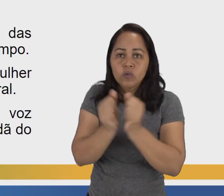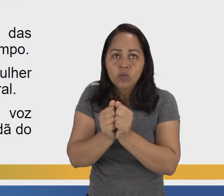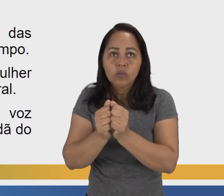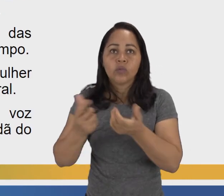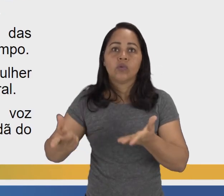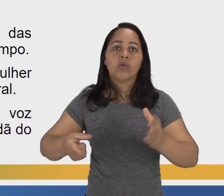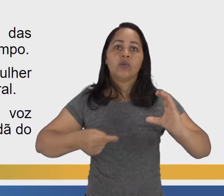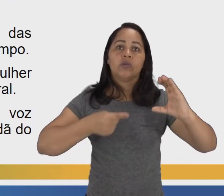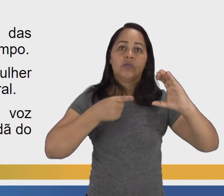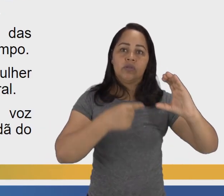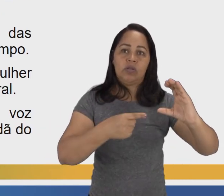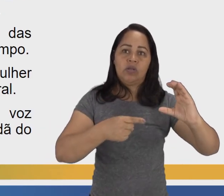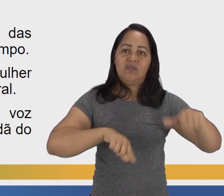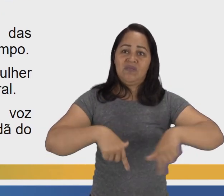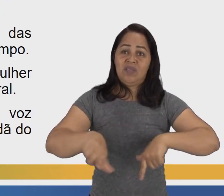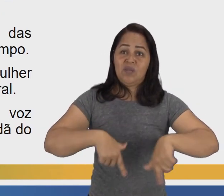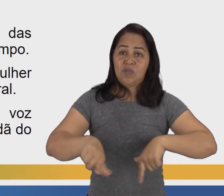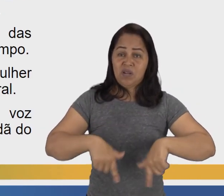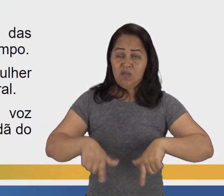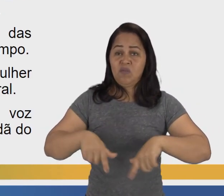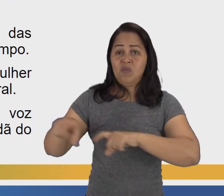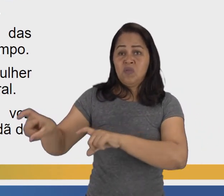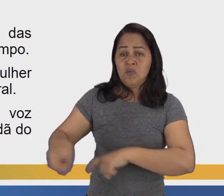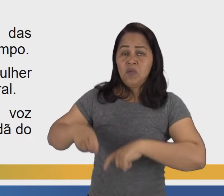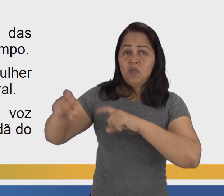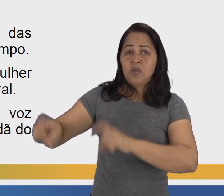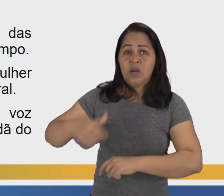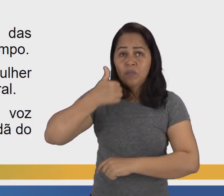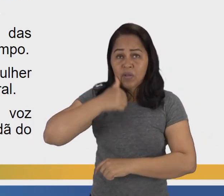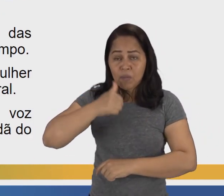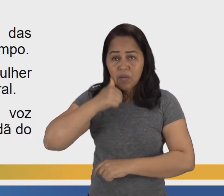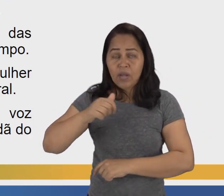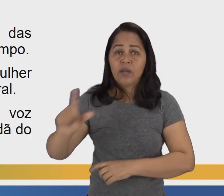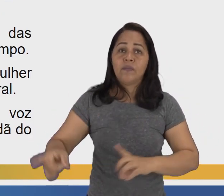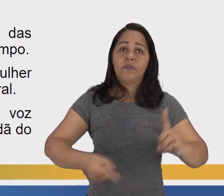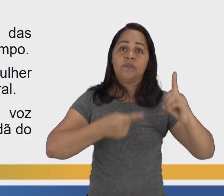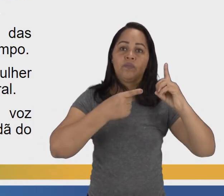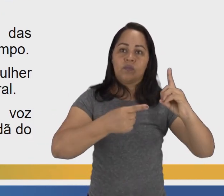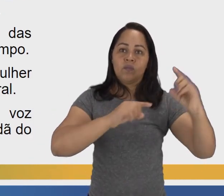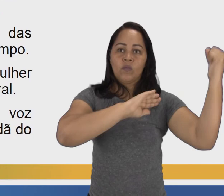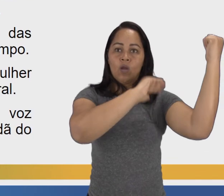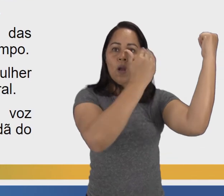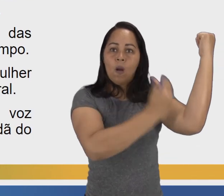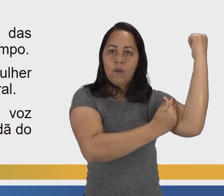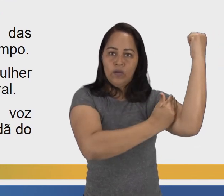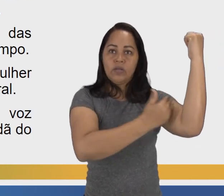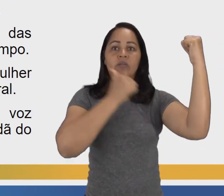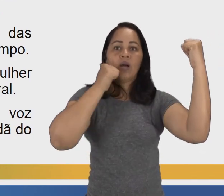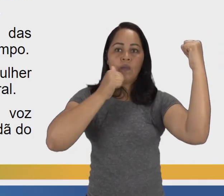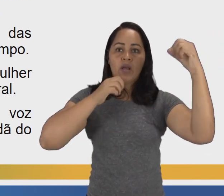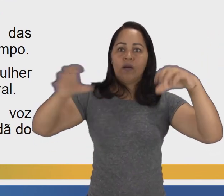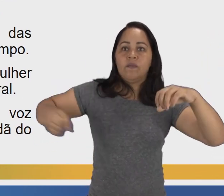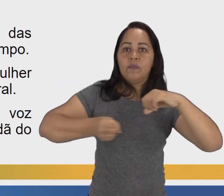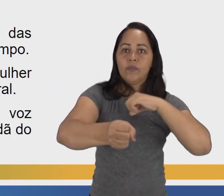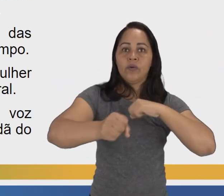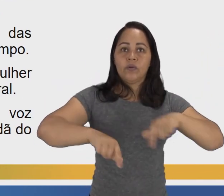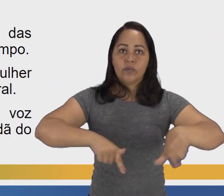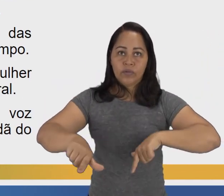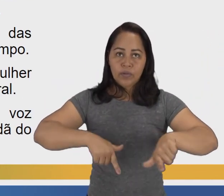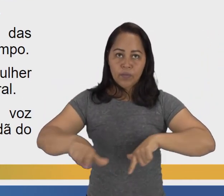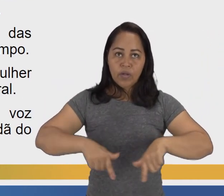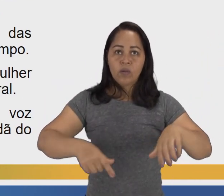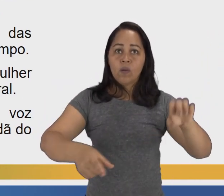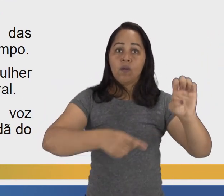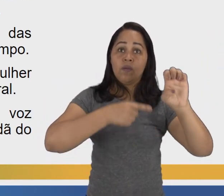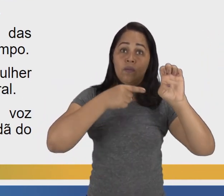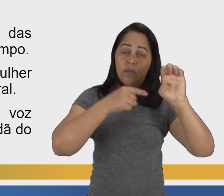das relações de trabalho no campo, ressaltar a inserção da mulher no mercado de trabalho rural exaltar liricamente a voz